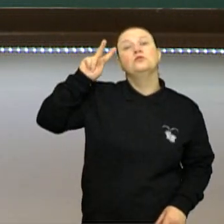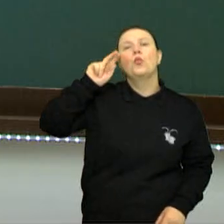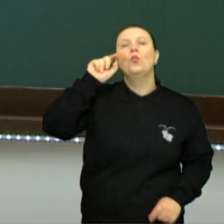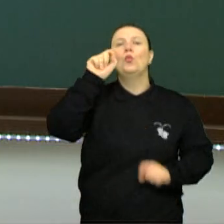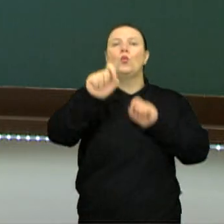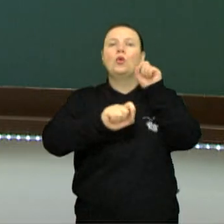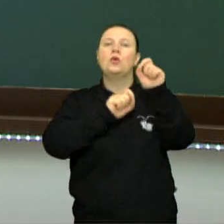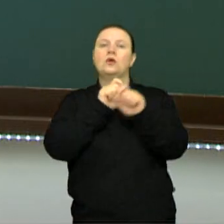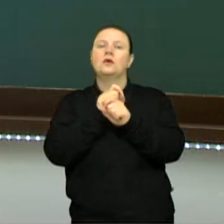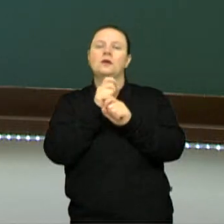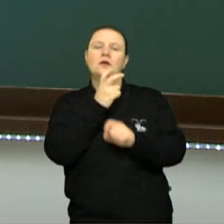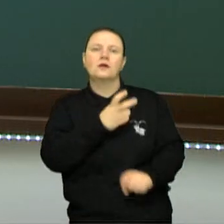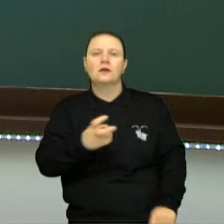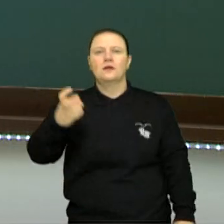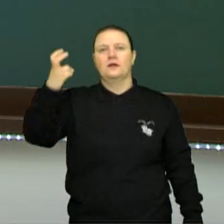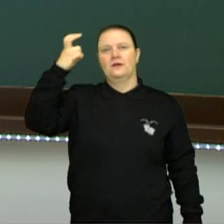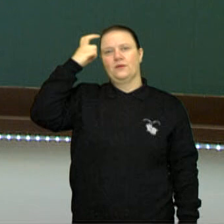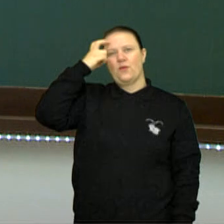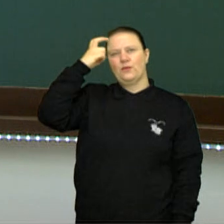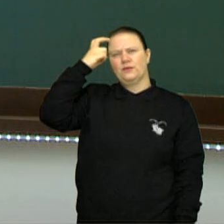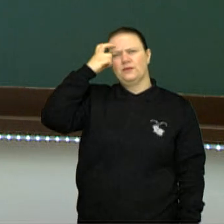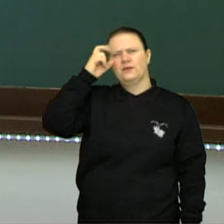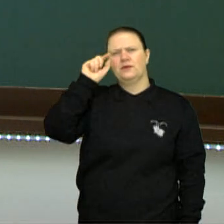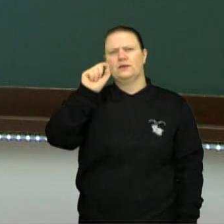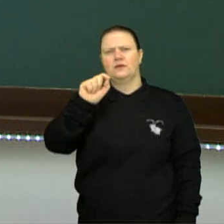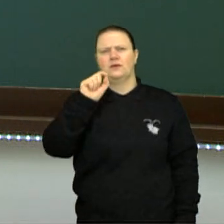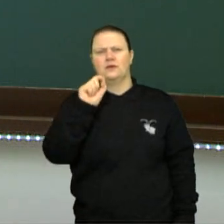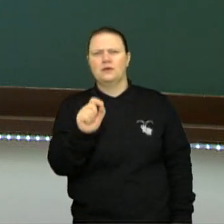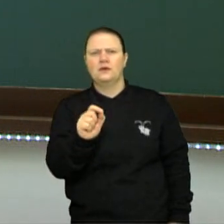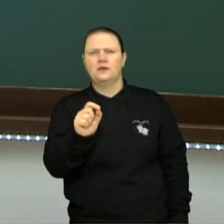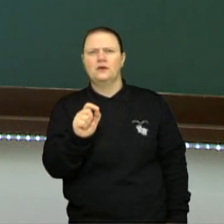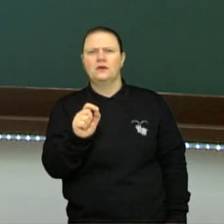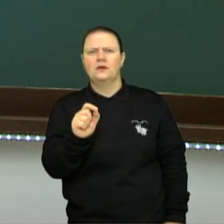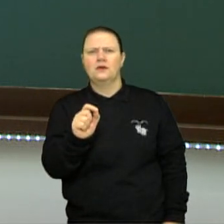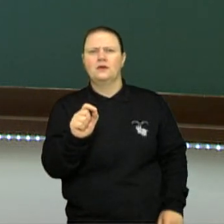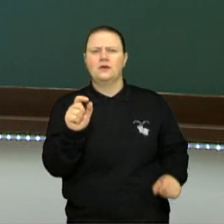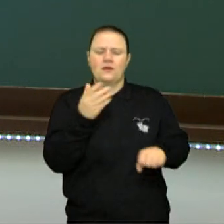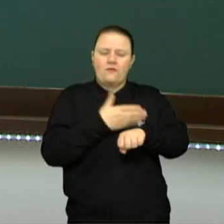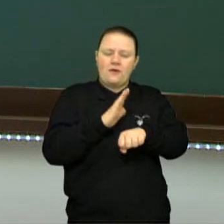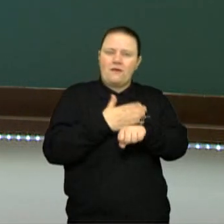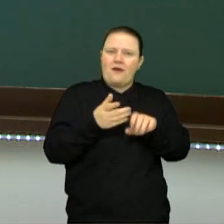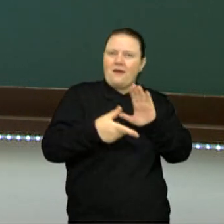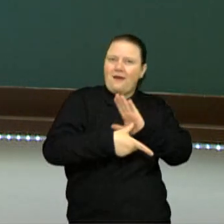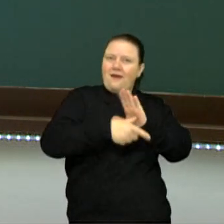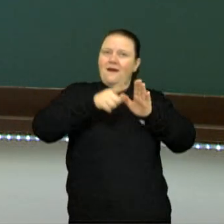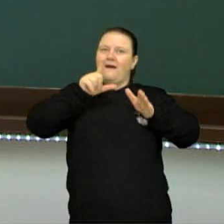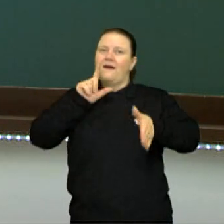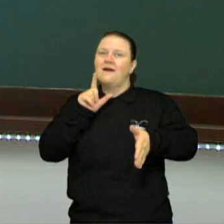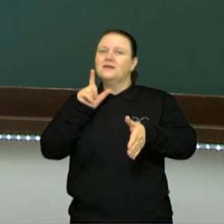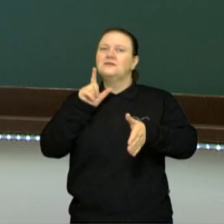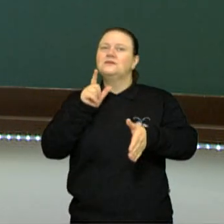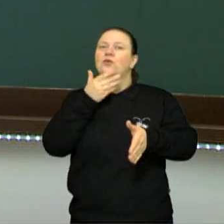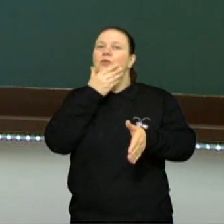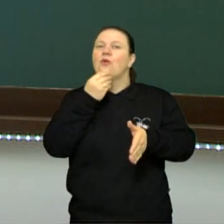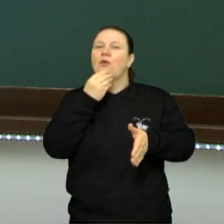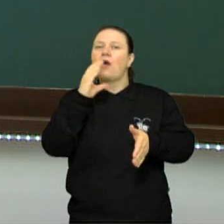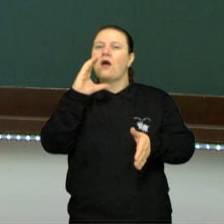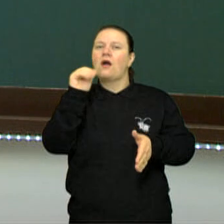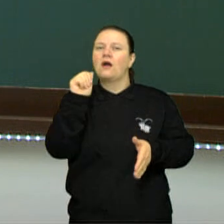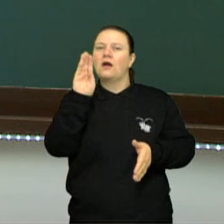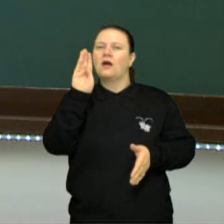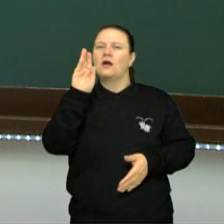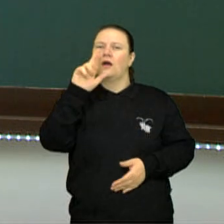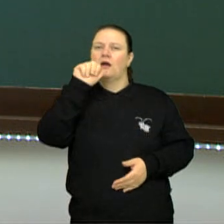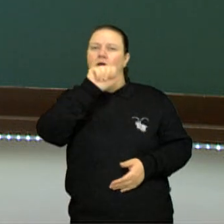cultura, vamos ver se vocês lembram, né? Arte feita antes do período da chegada do Cabral, feita pelos nossos